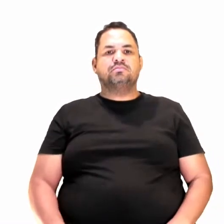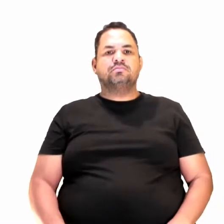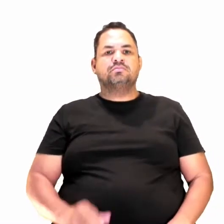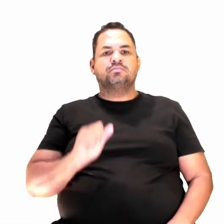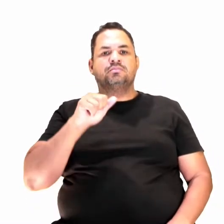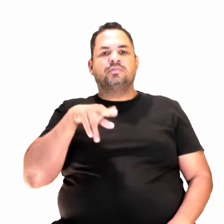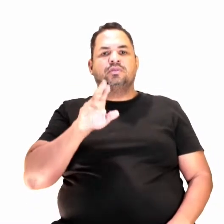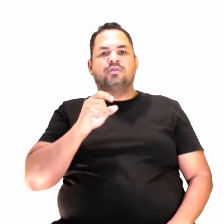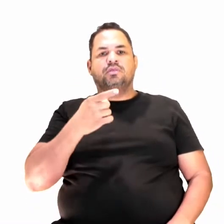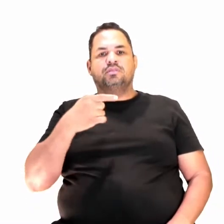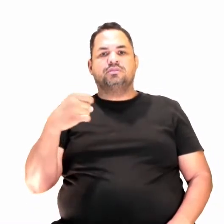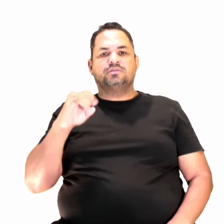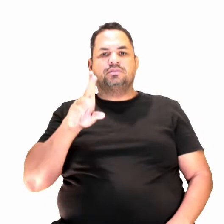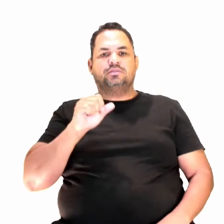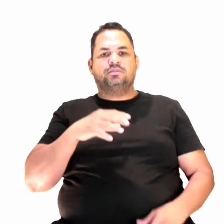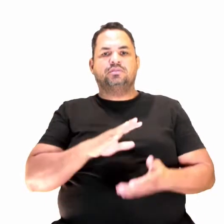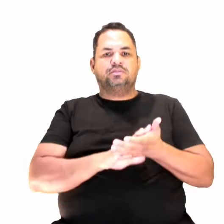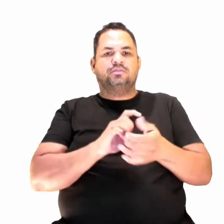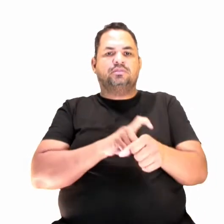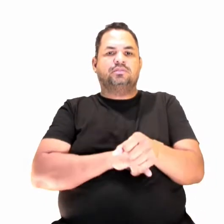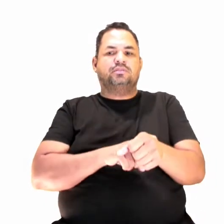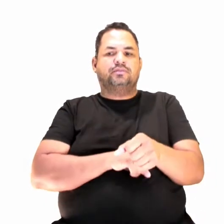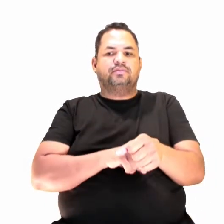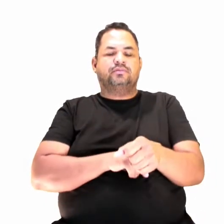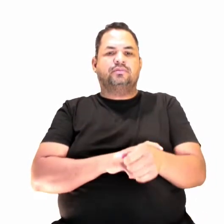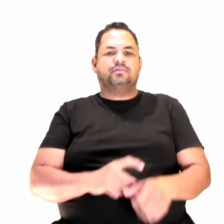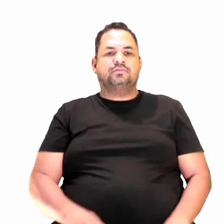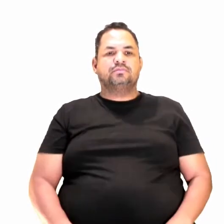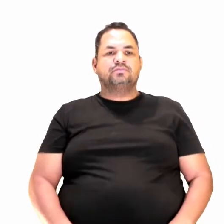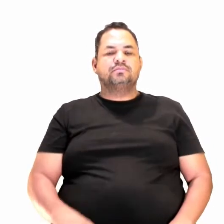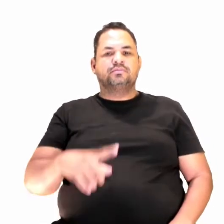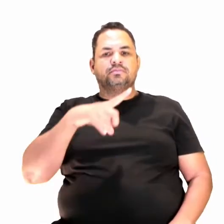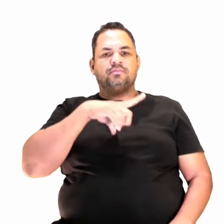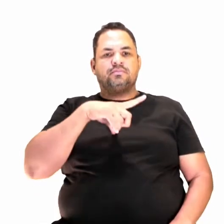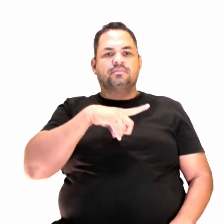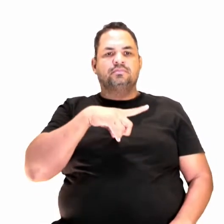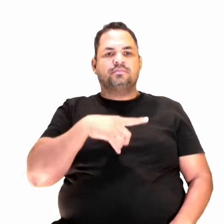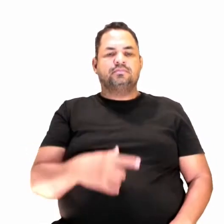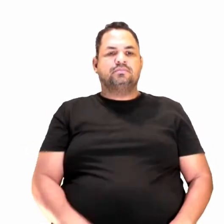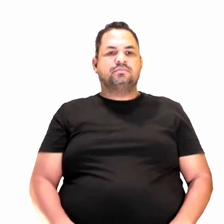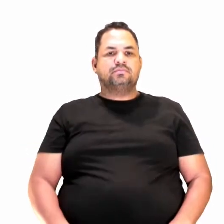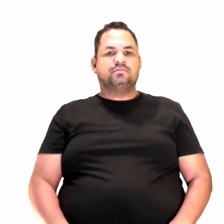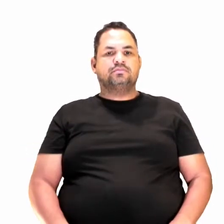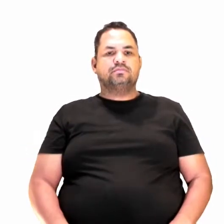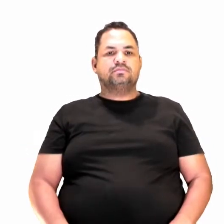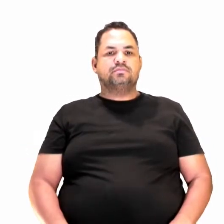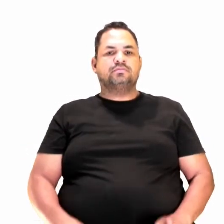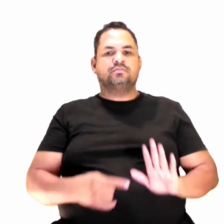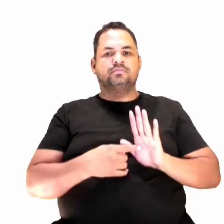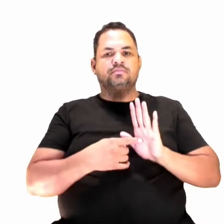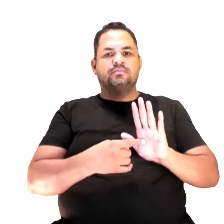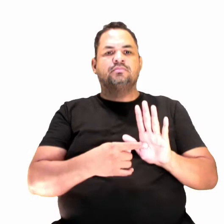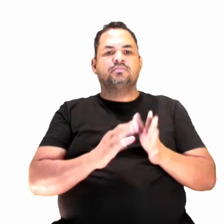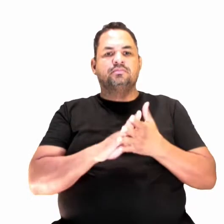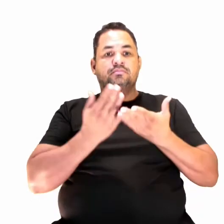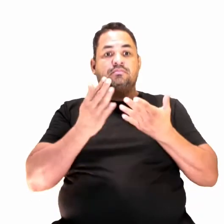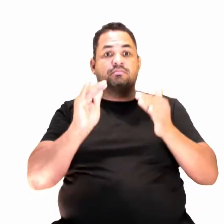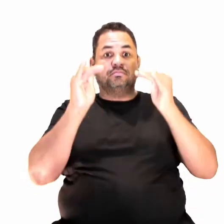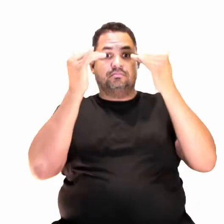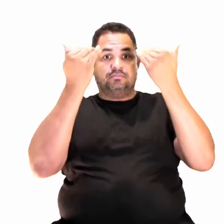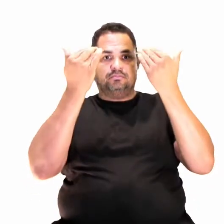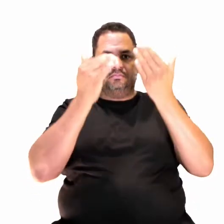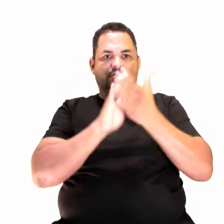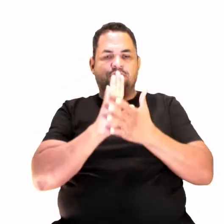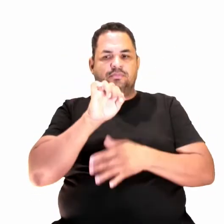of Anorexia Nervosa. Então, a gente já tem aqui, já dizendo que é sinais de alerta